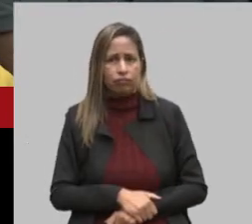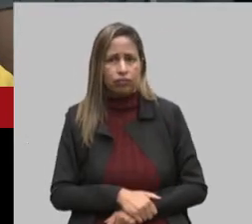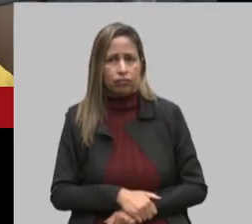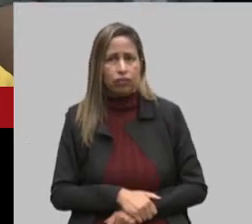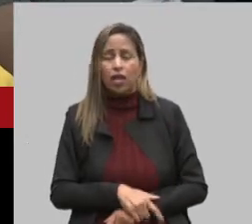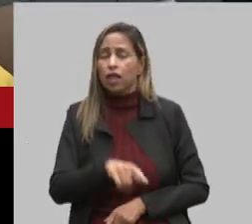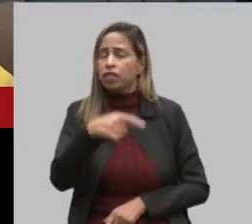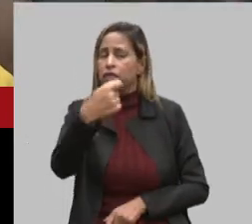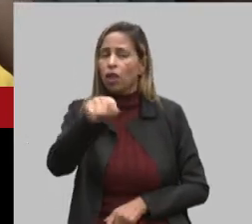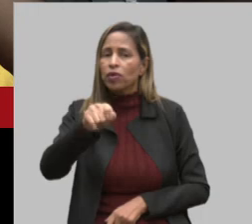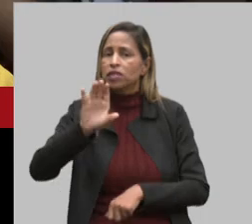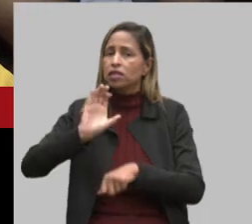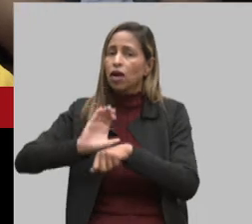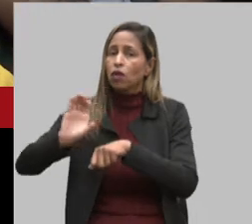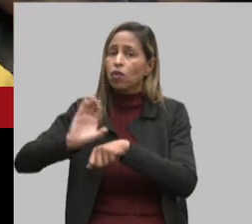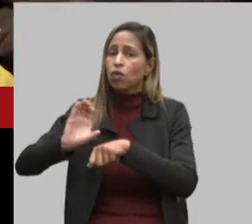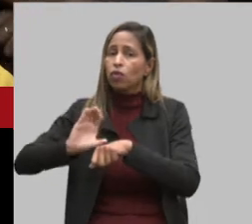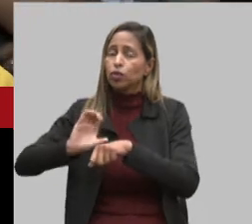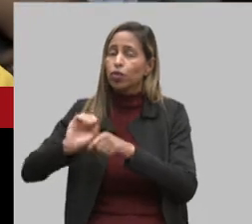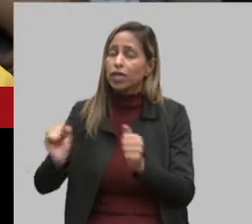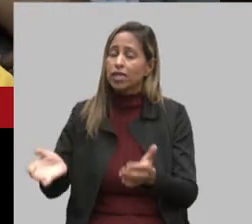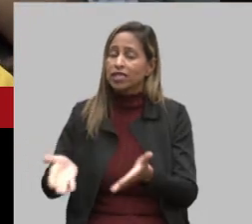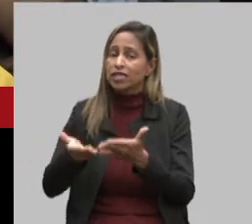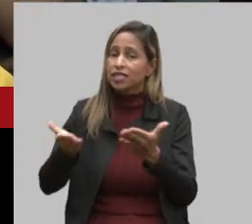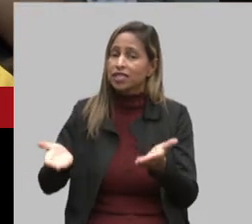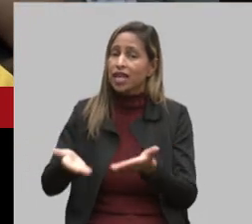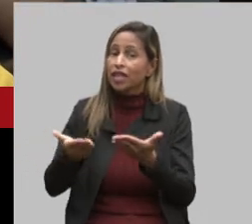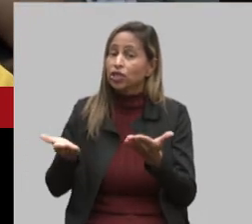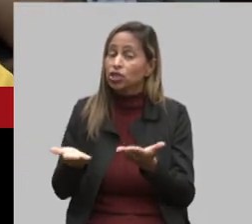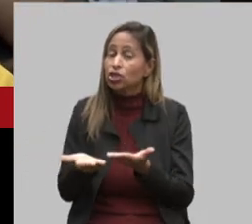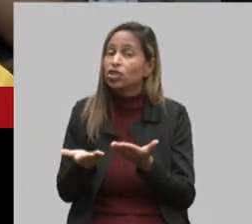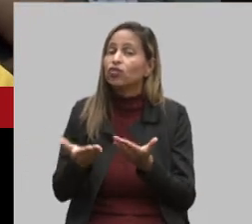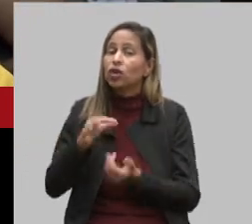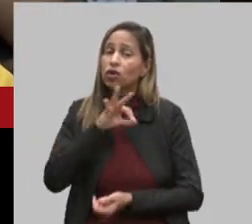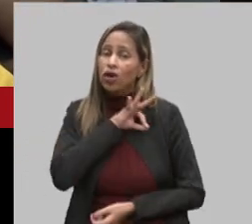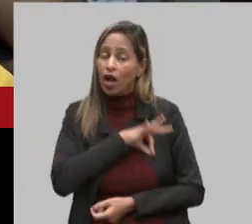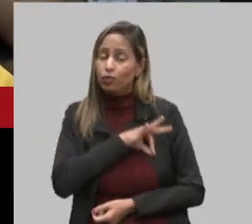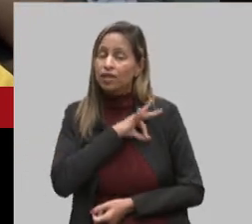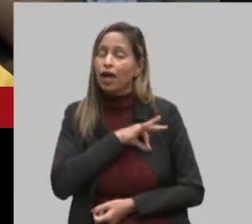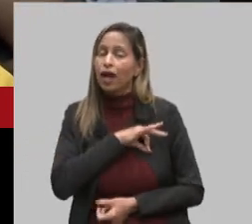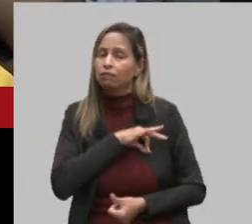precisa do curso precisa de um incentivo e o incentivo é um salário